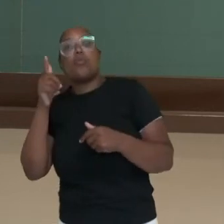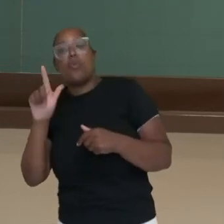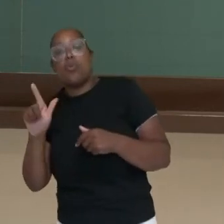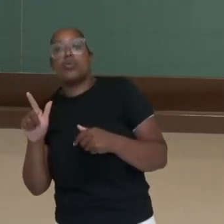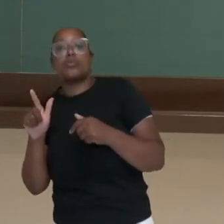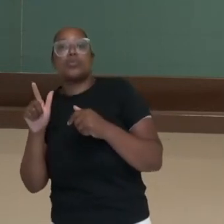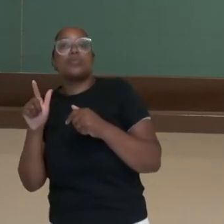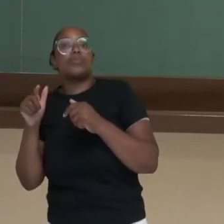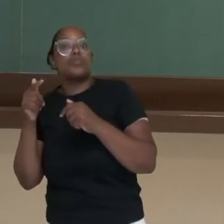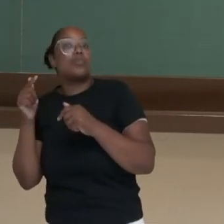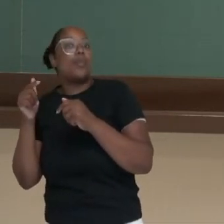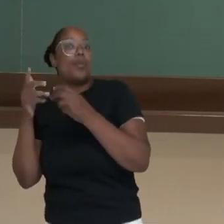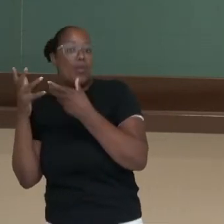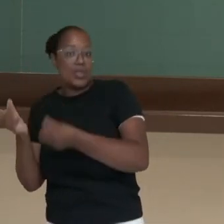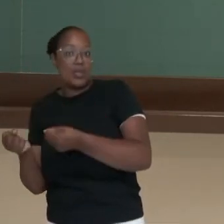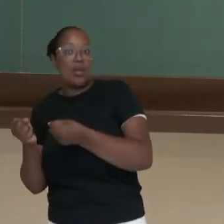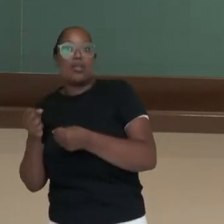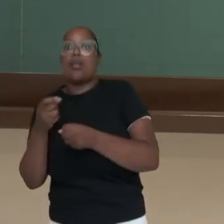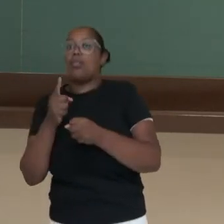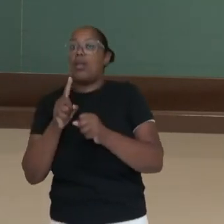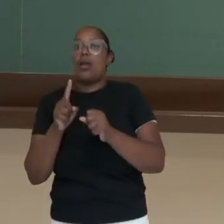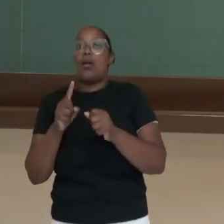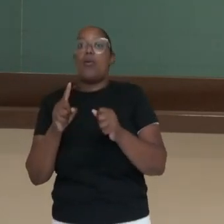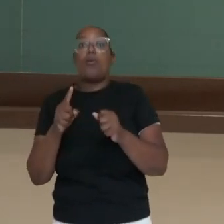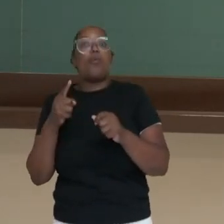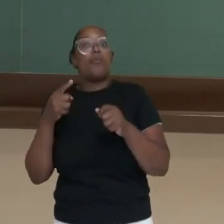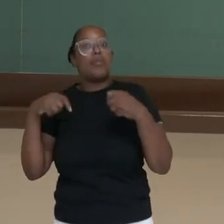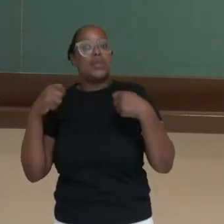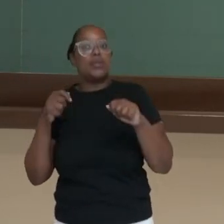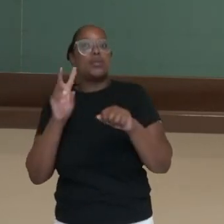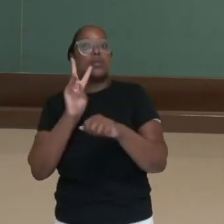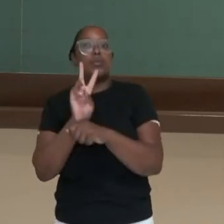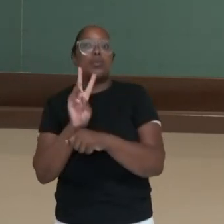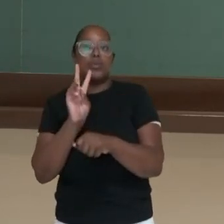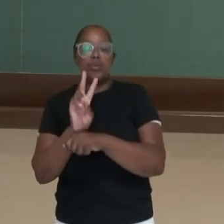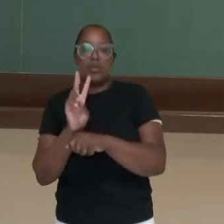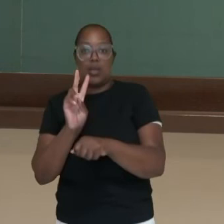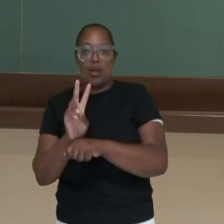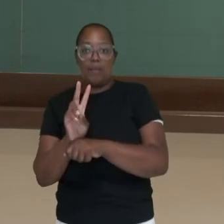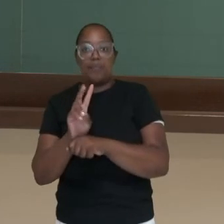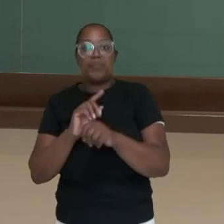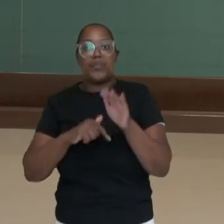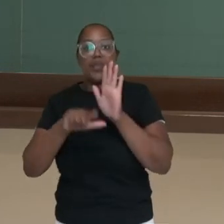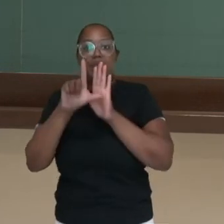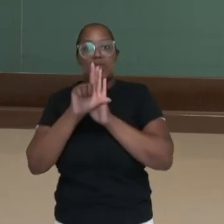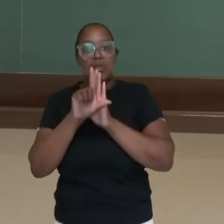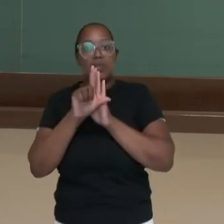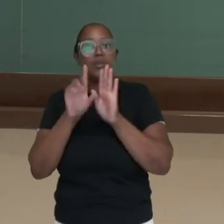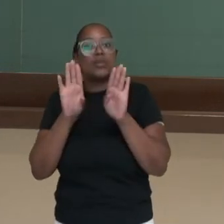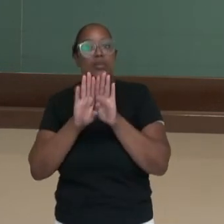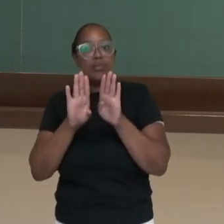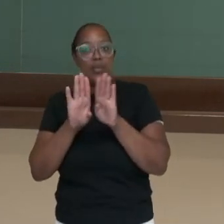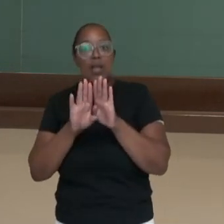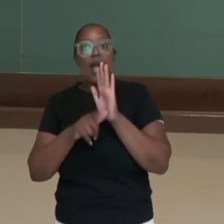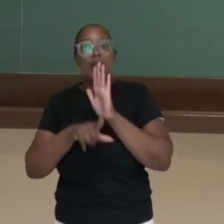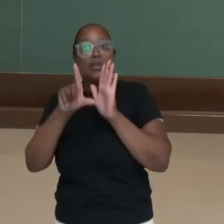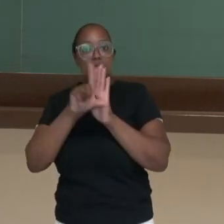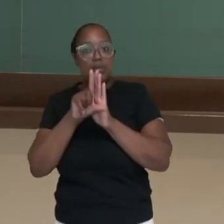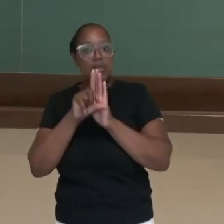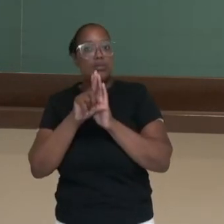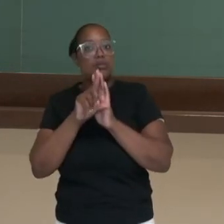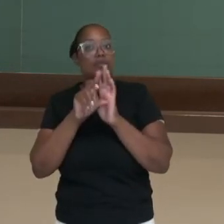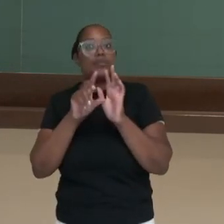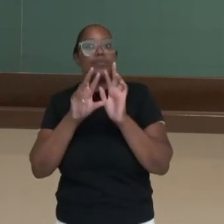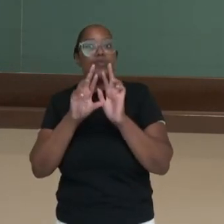Não basta só assegurar que, tudo bem, o Estado é laico, ele é independente da religião. Há leis que estão falando, olha, as